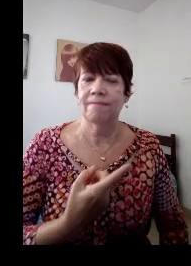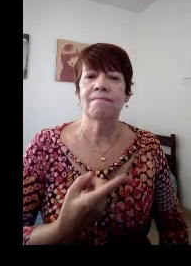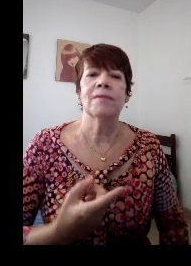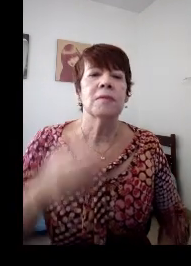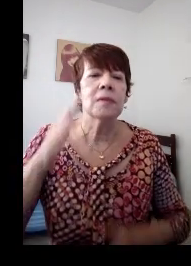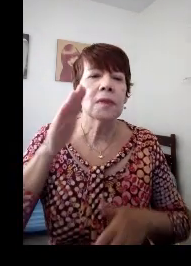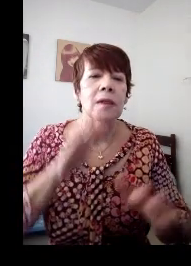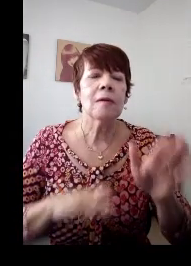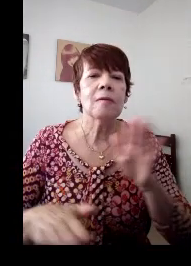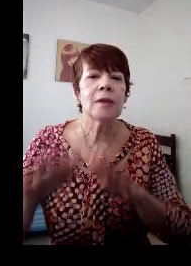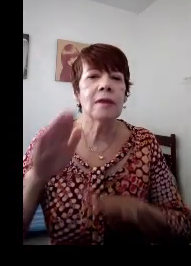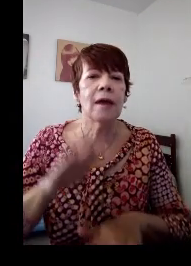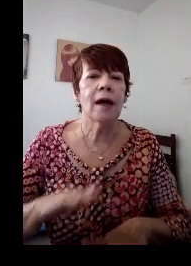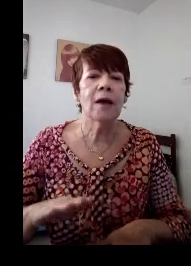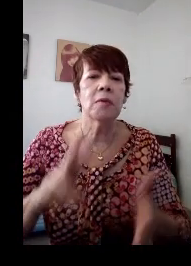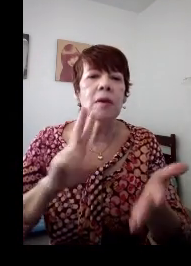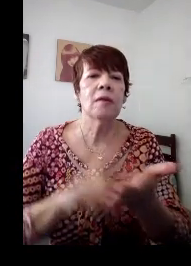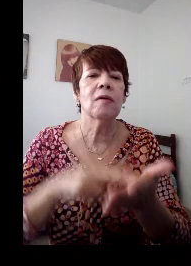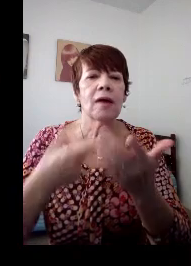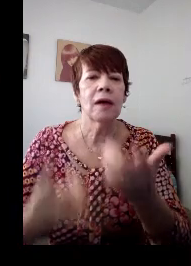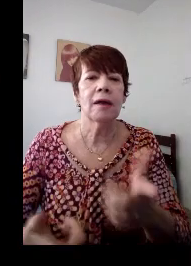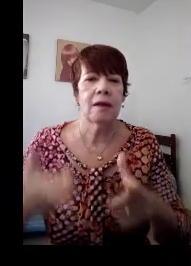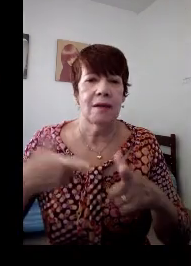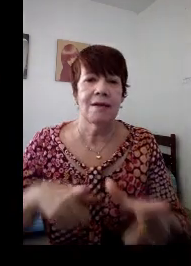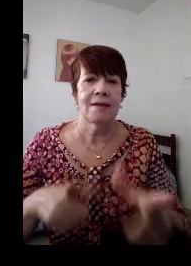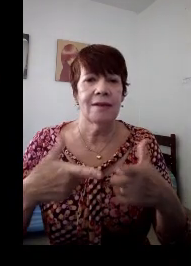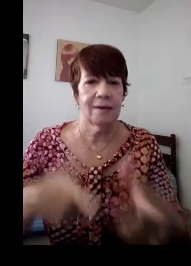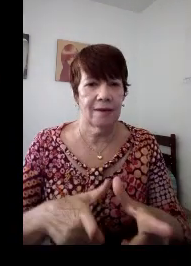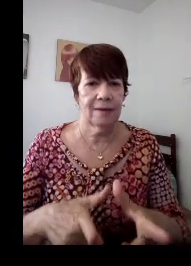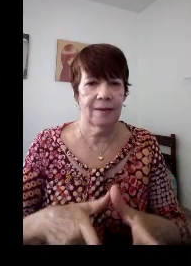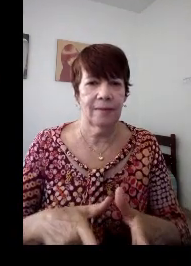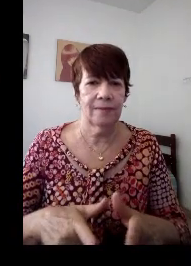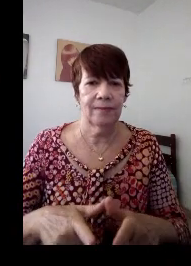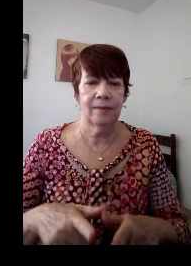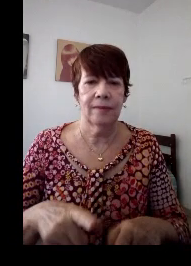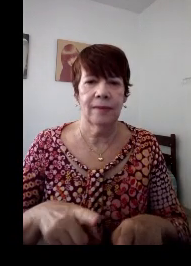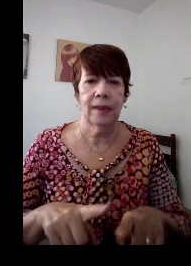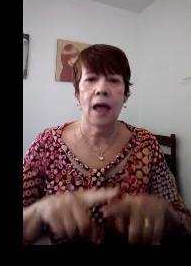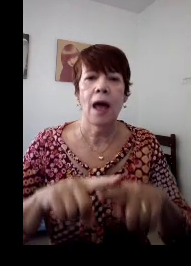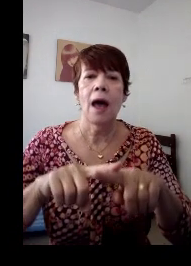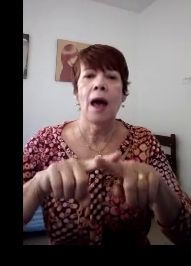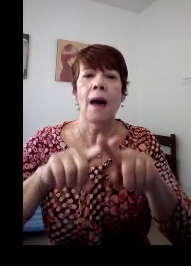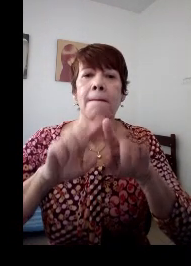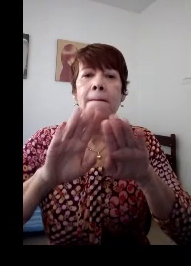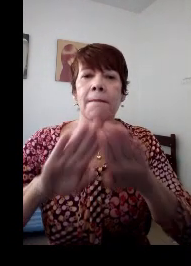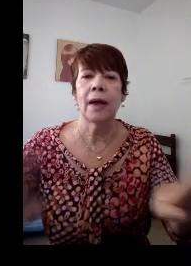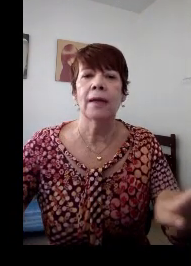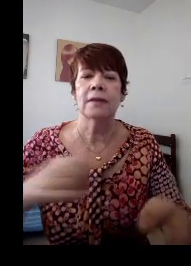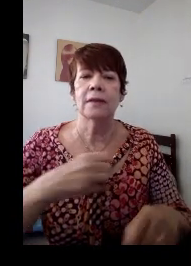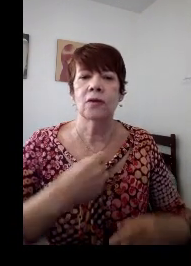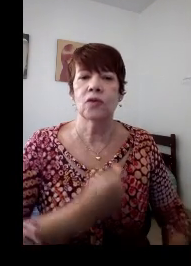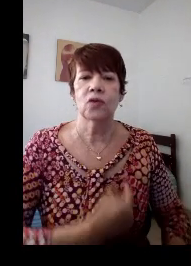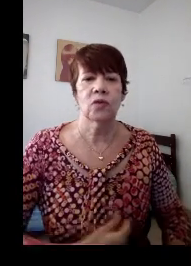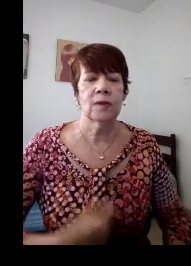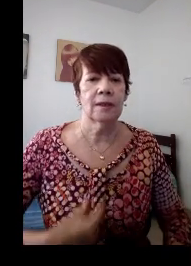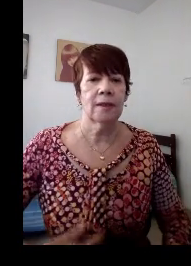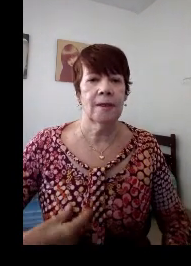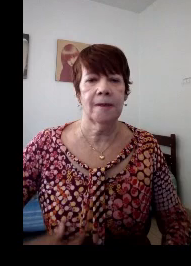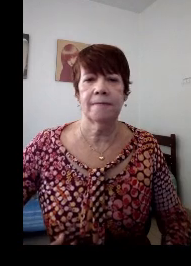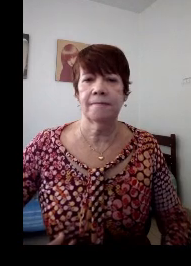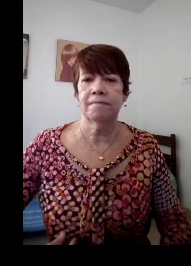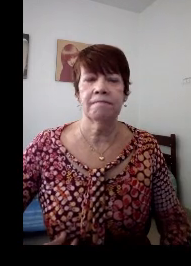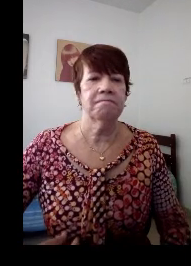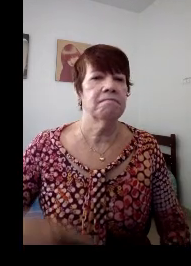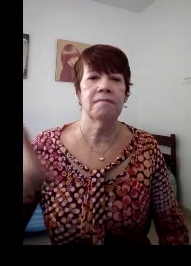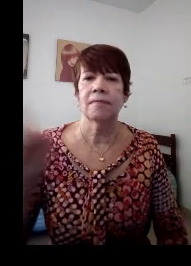nossas vontades, né? E José, ele não cedeu à vontade dele, porque qual que era a